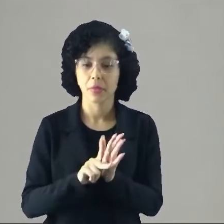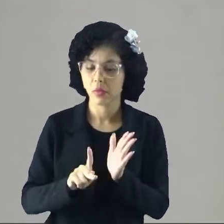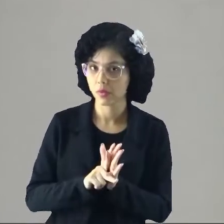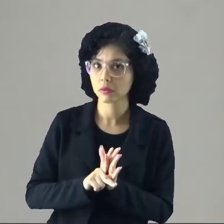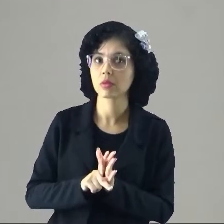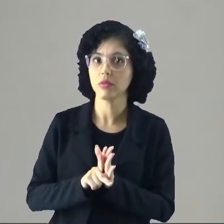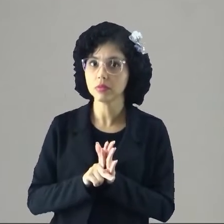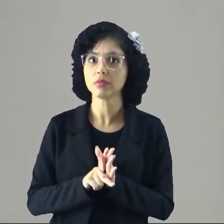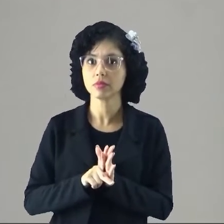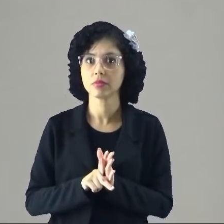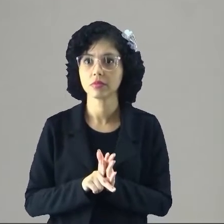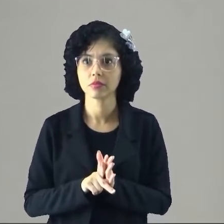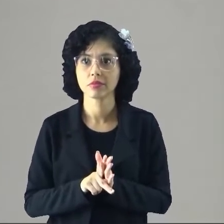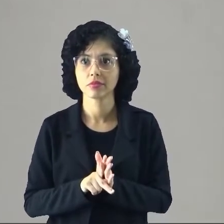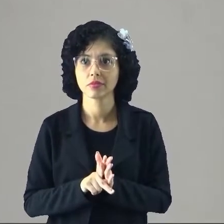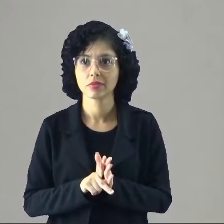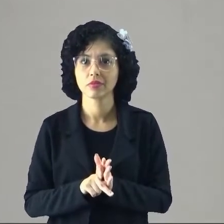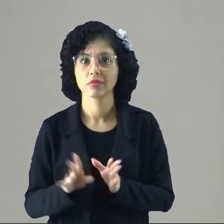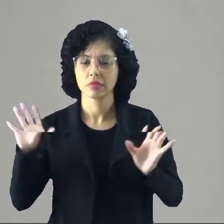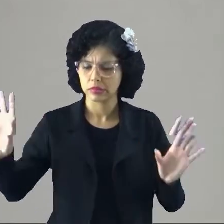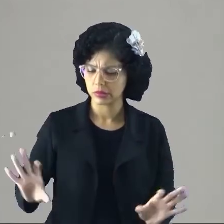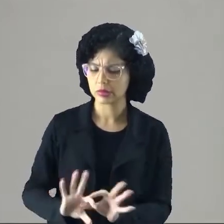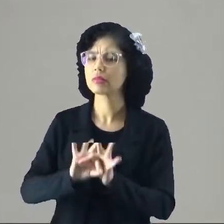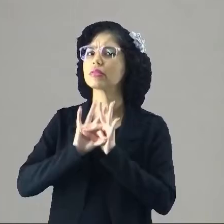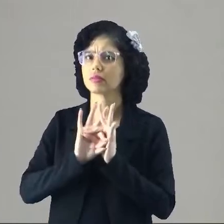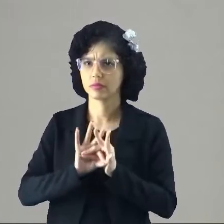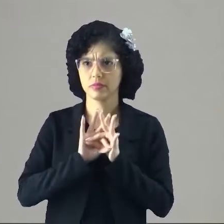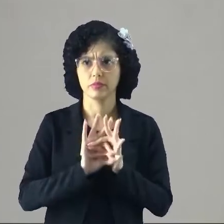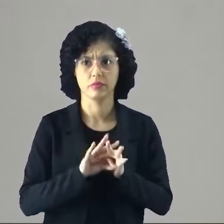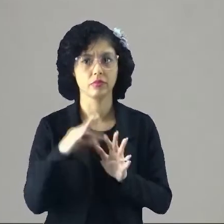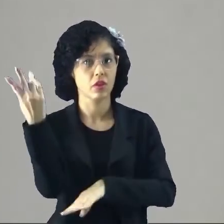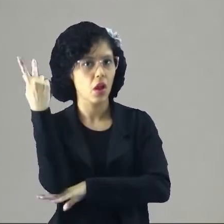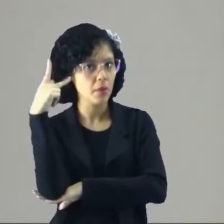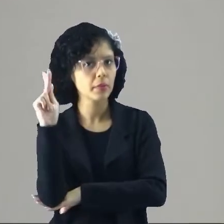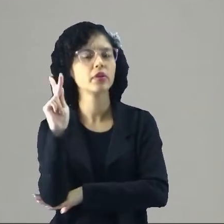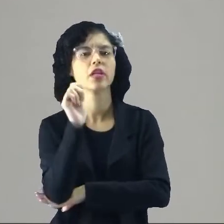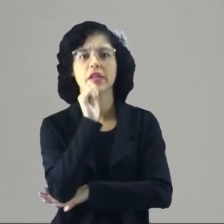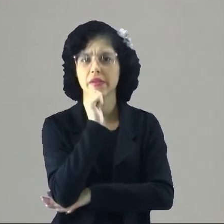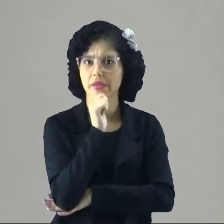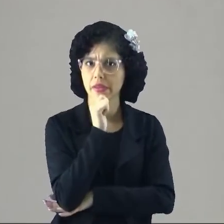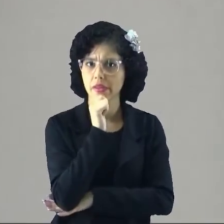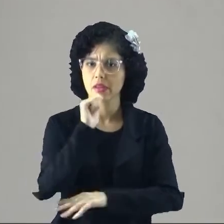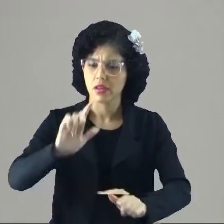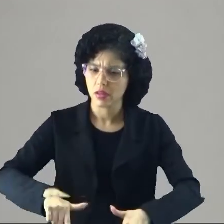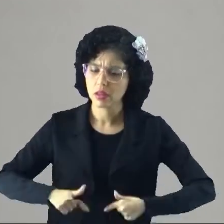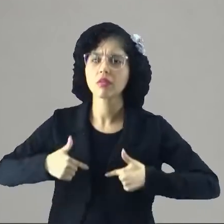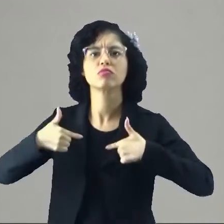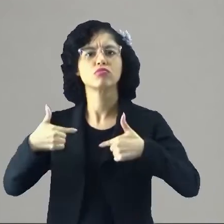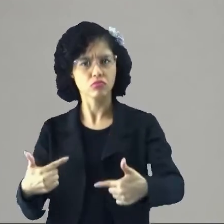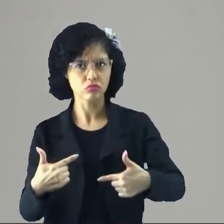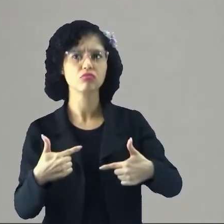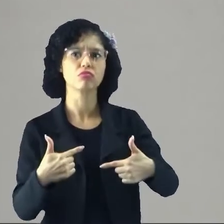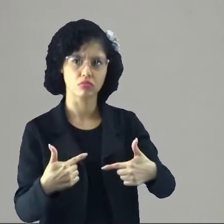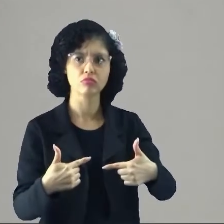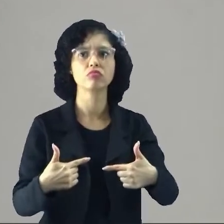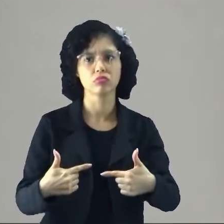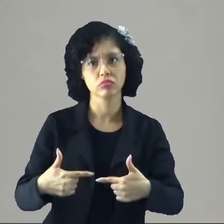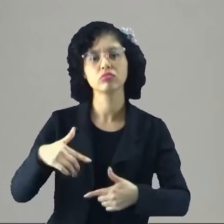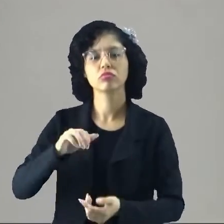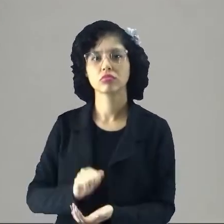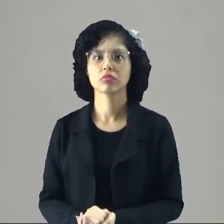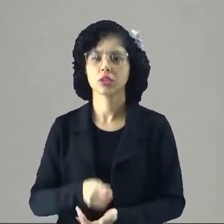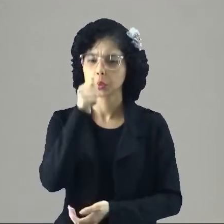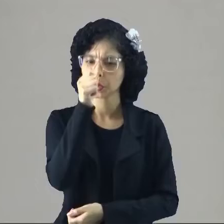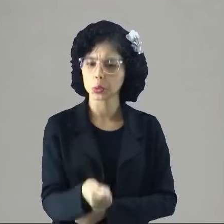especificidades bem ligadas aí, né, ao período aí das lutas feministas, das